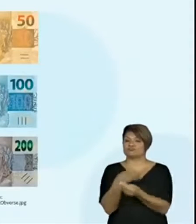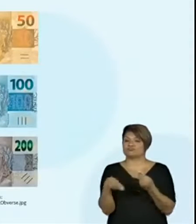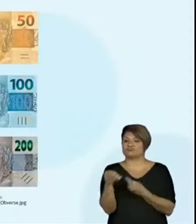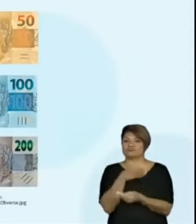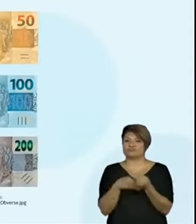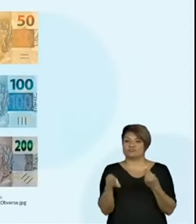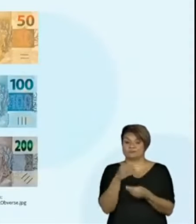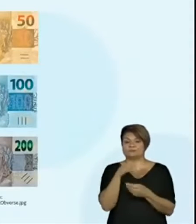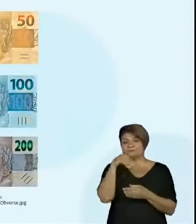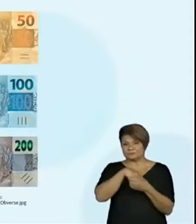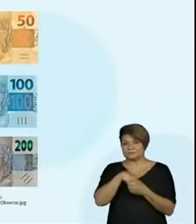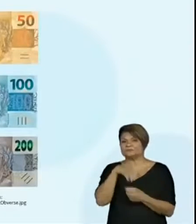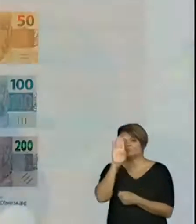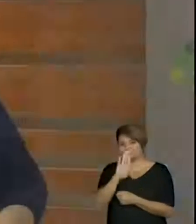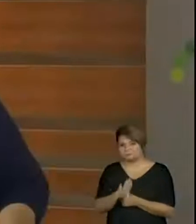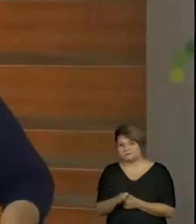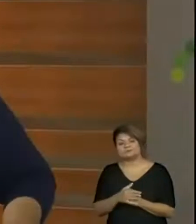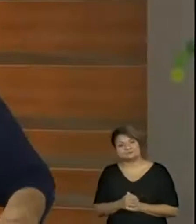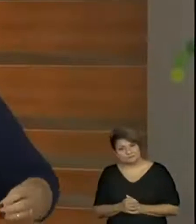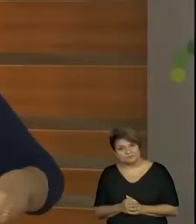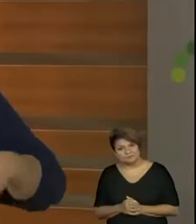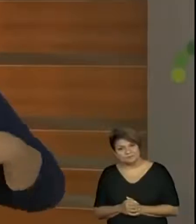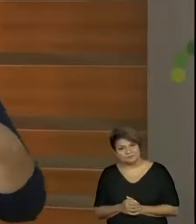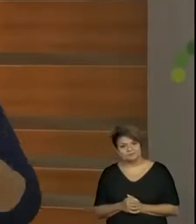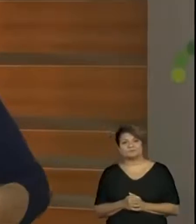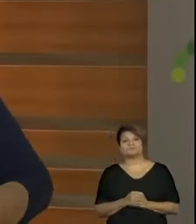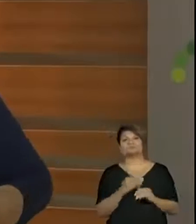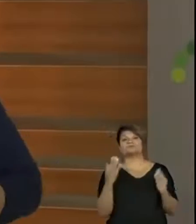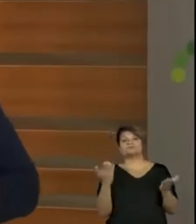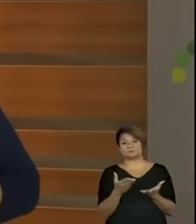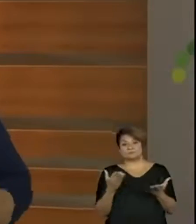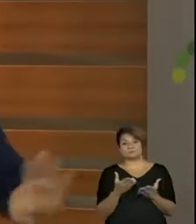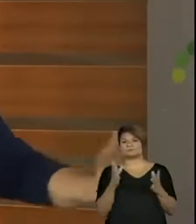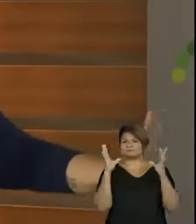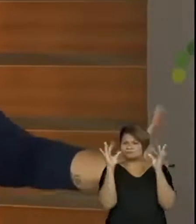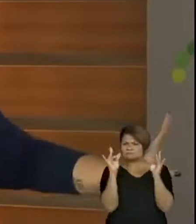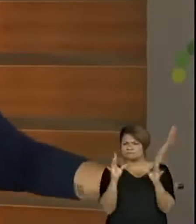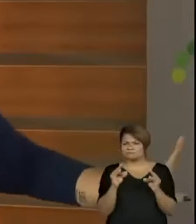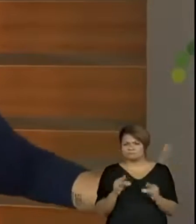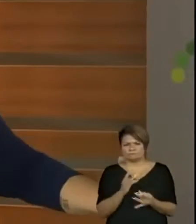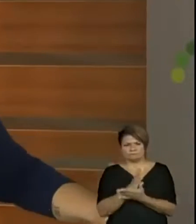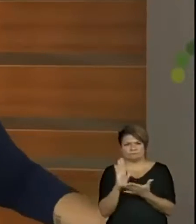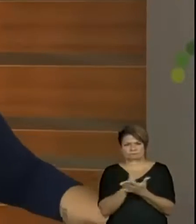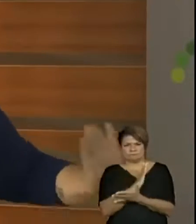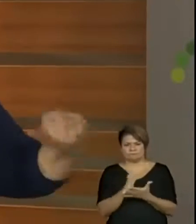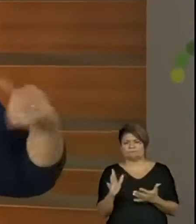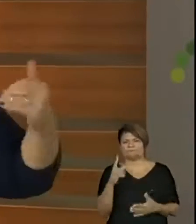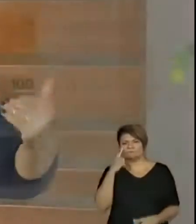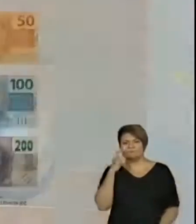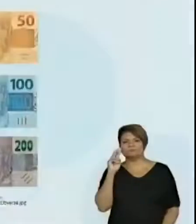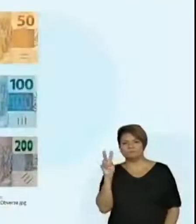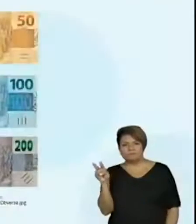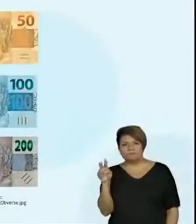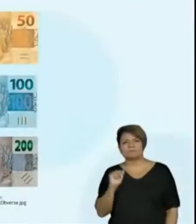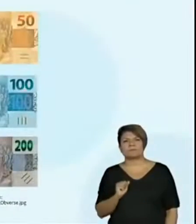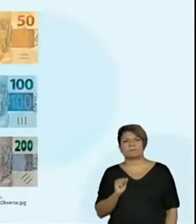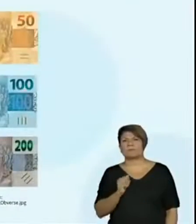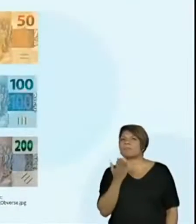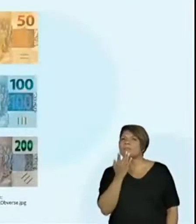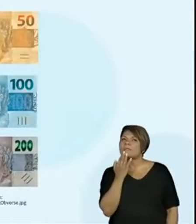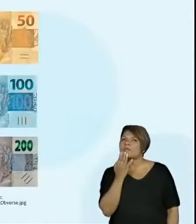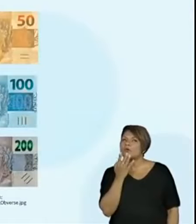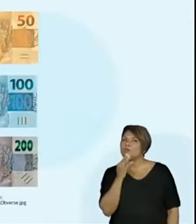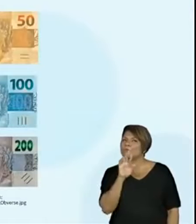circulação no nosso país. E a gente vai reparar alguns detalhes a mais. Então, observa mais um pouquinho. Olha a questão de